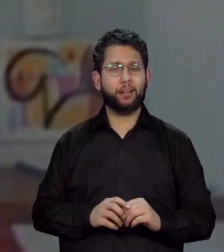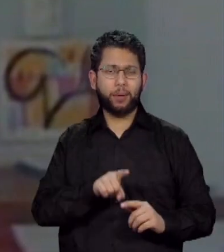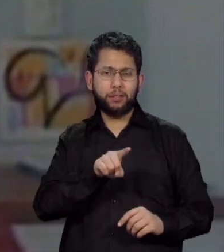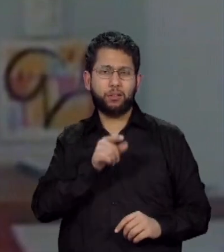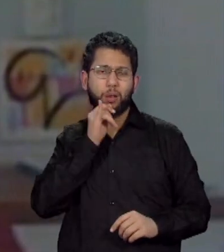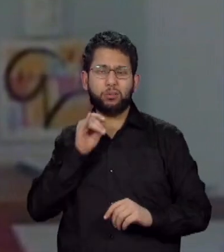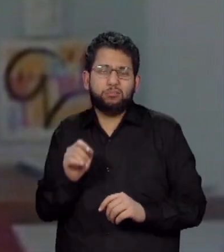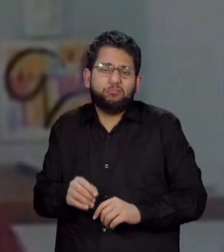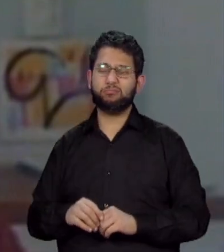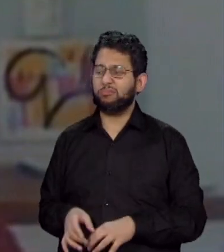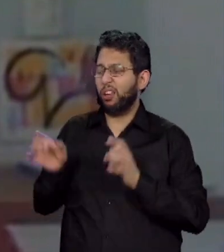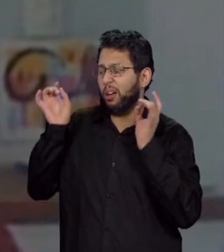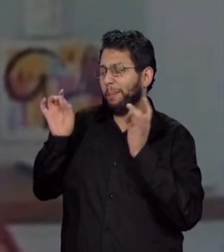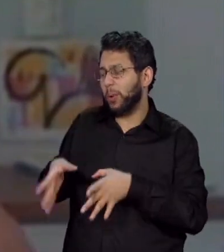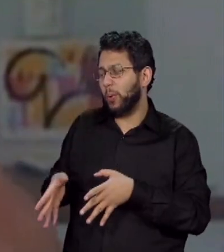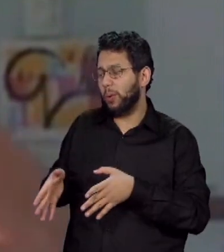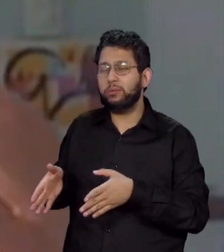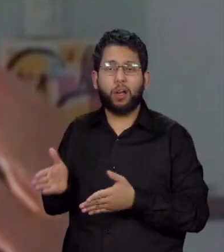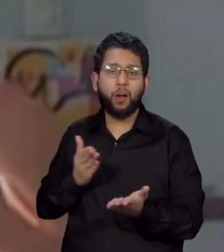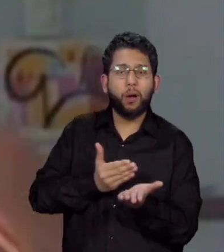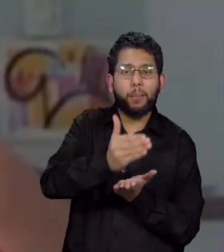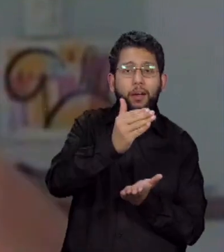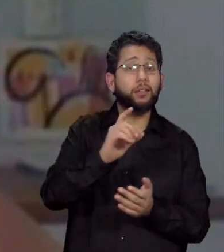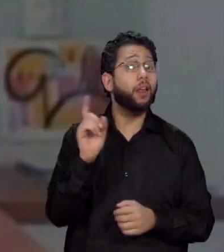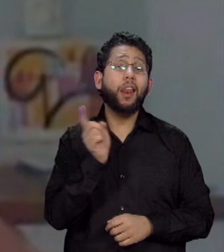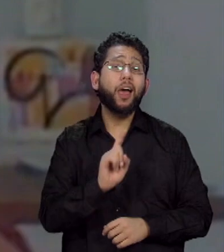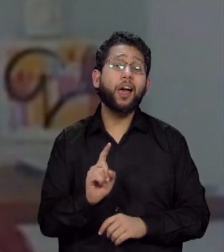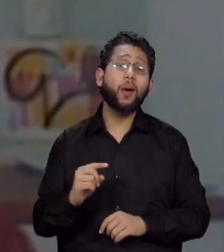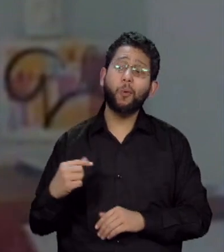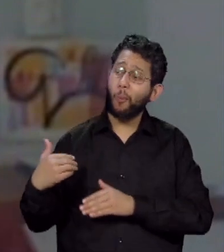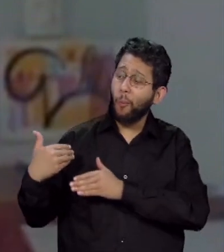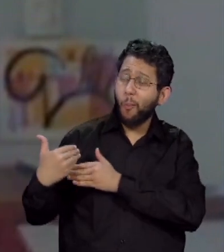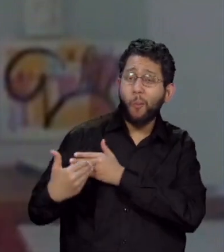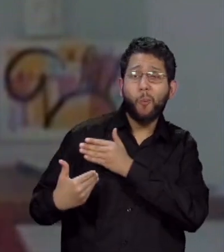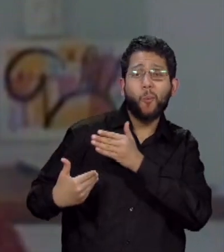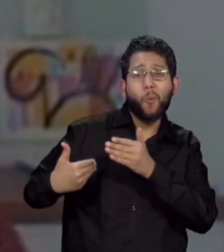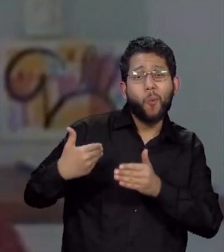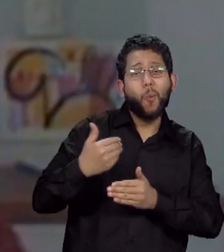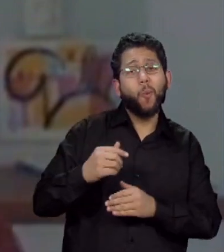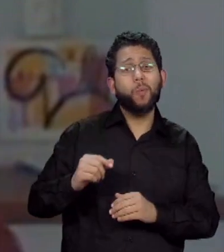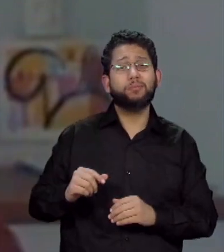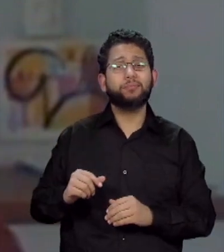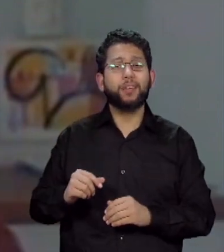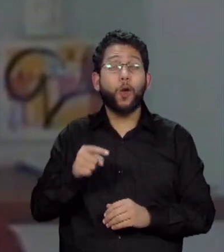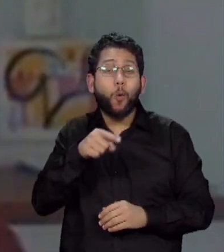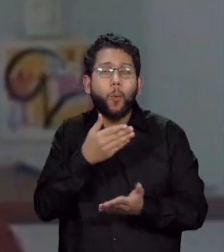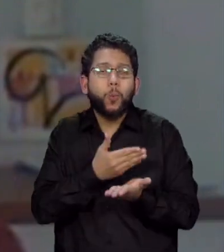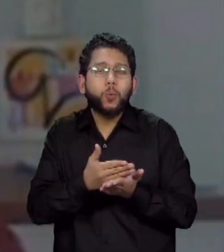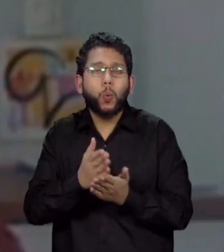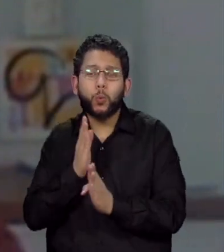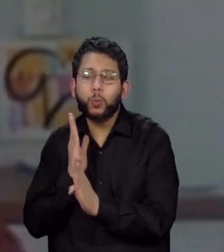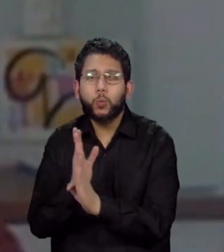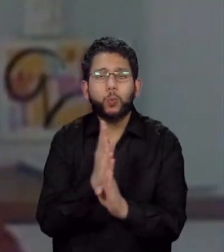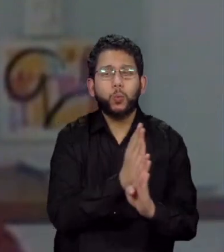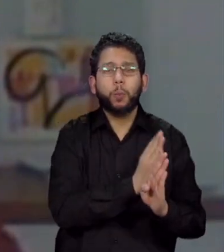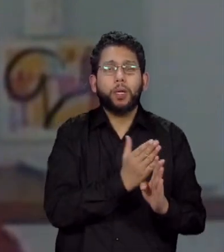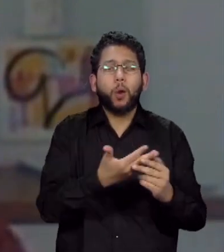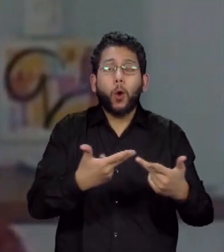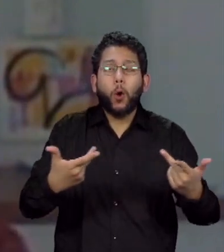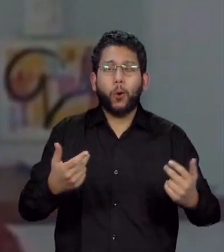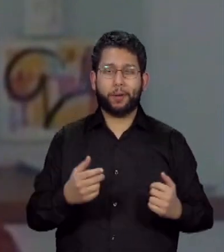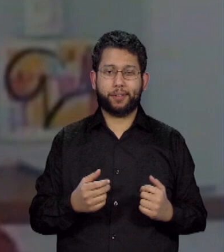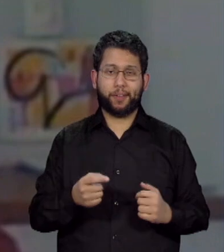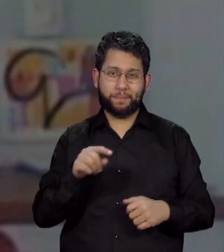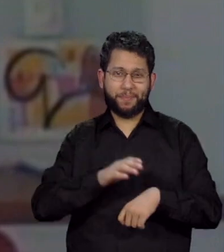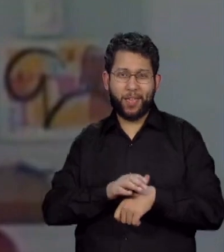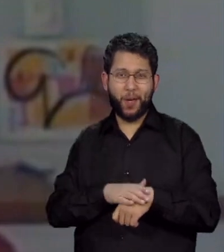ela foi um tanto fluida, né? Eu tive algumas descobertas, participei,